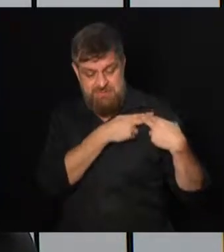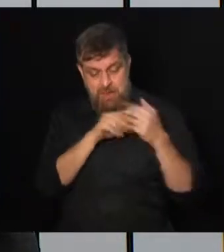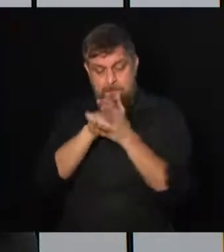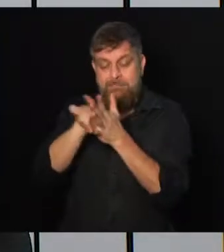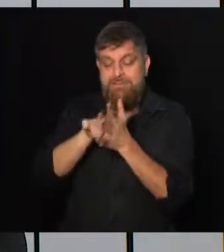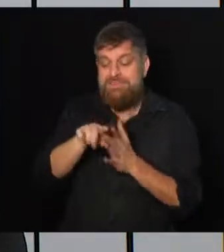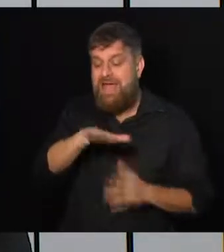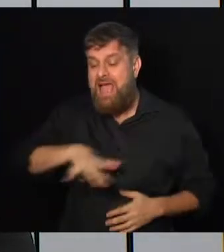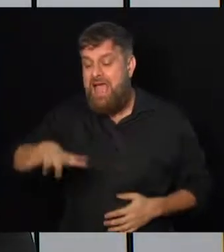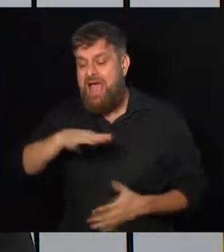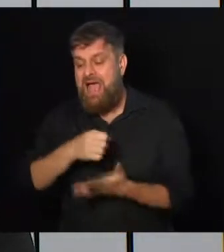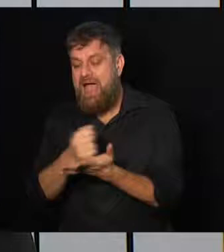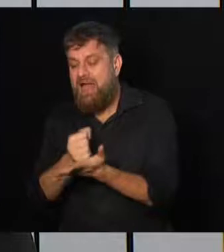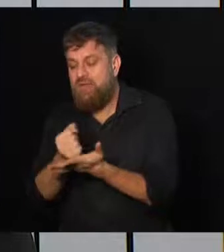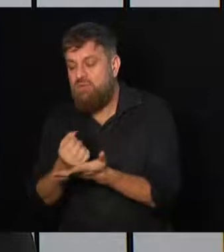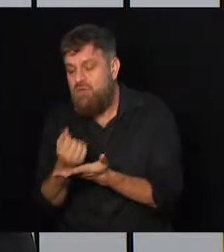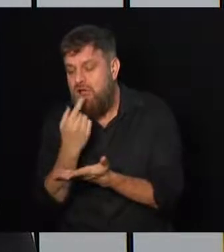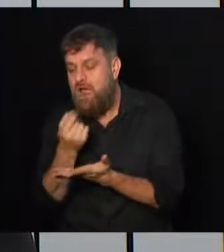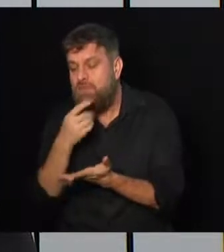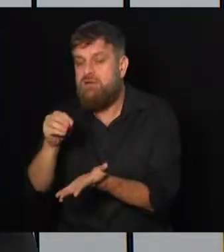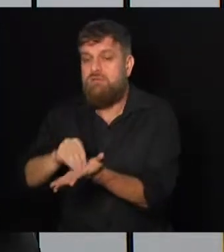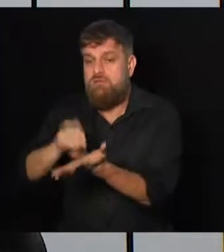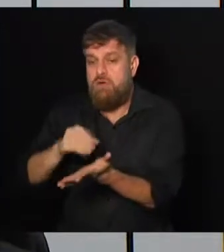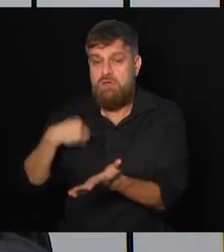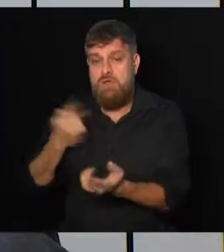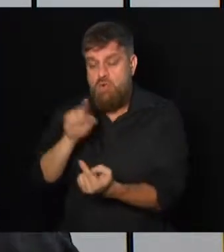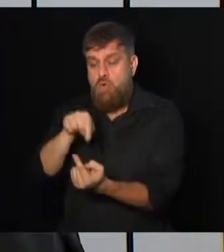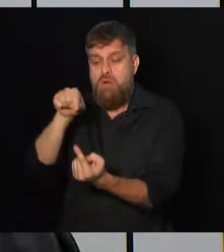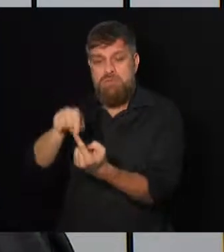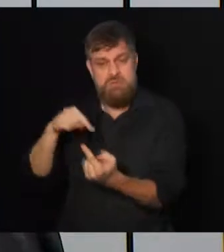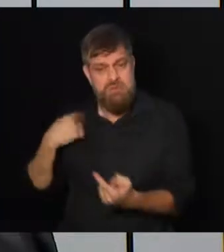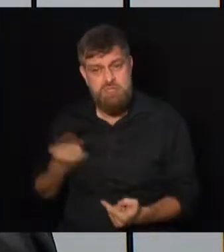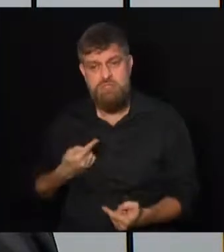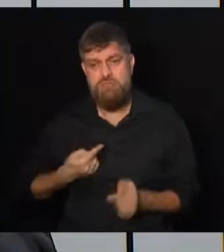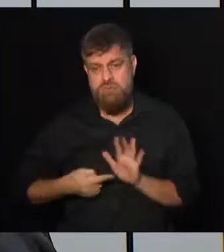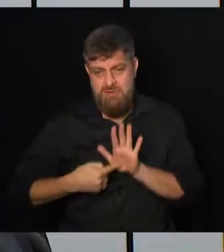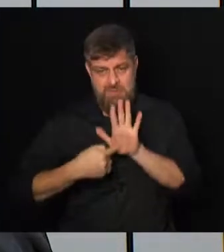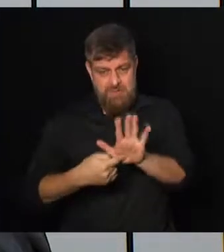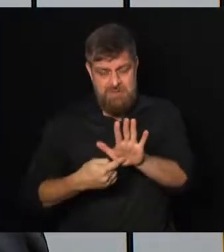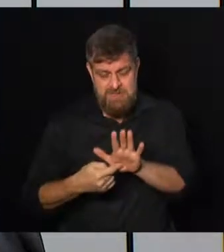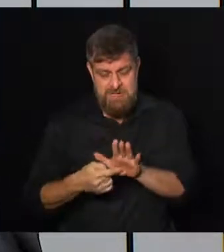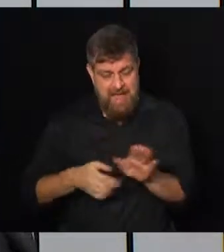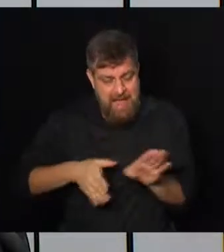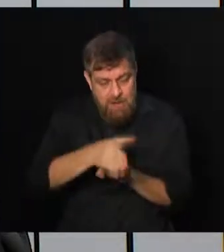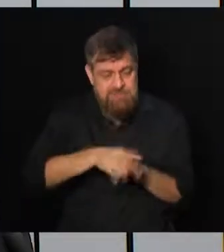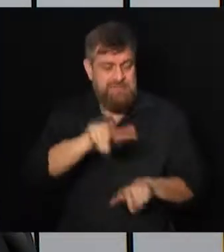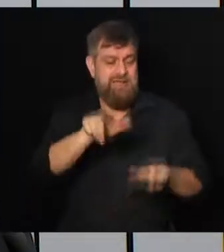de Campinas, viu, doutor? Para que a gente possa, pelo menos, trazer às pessoas